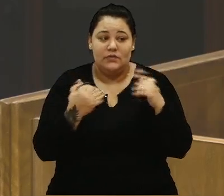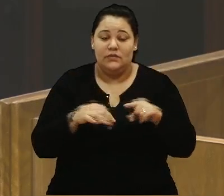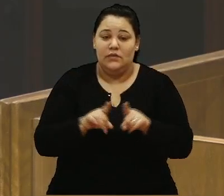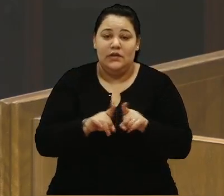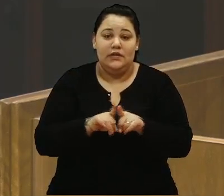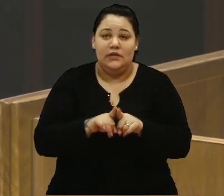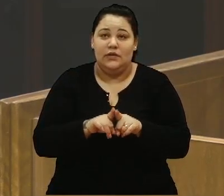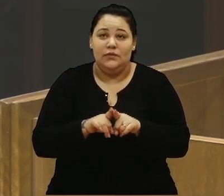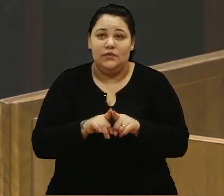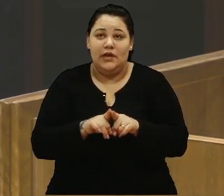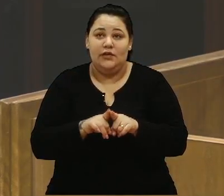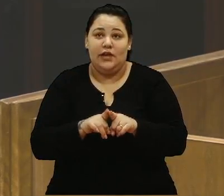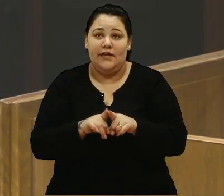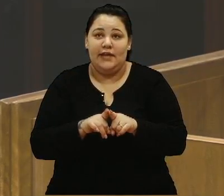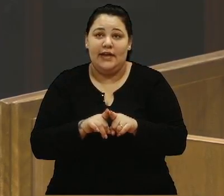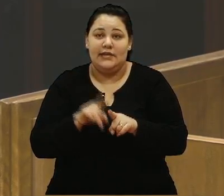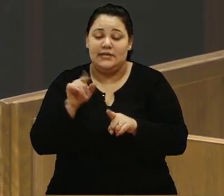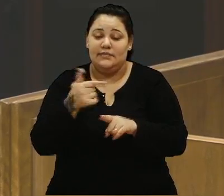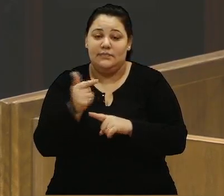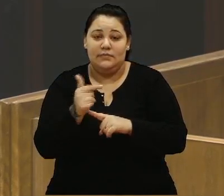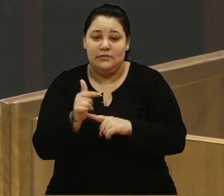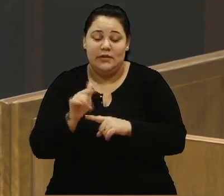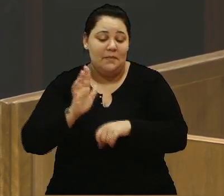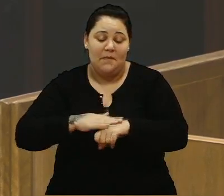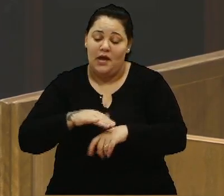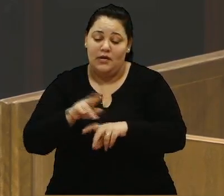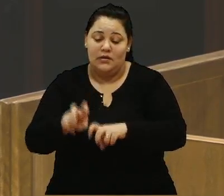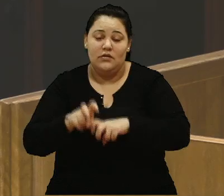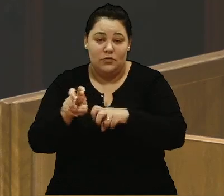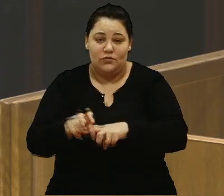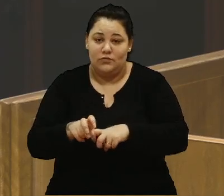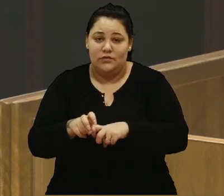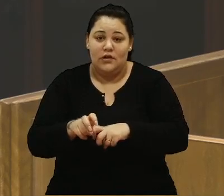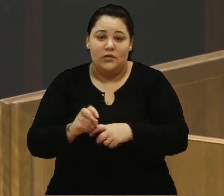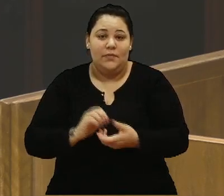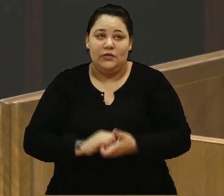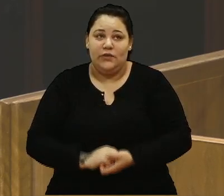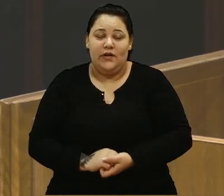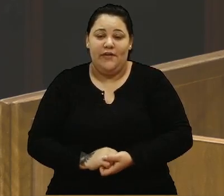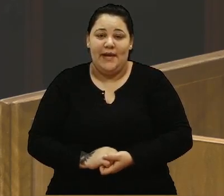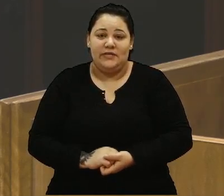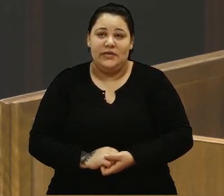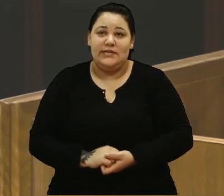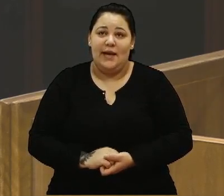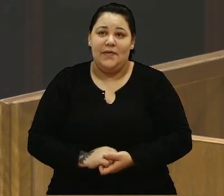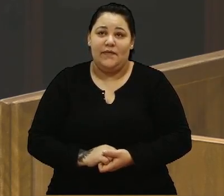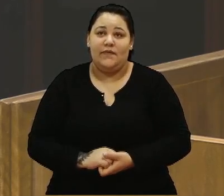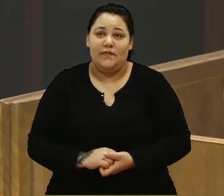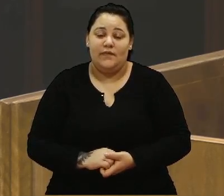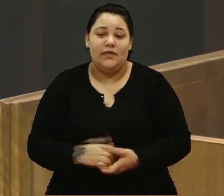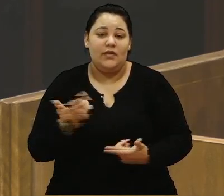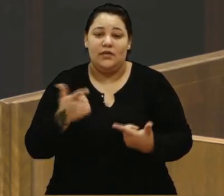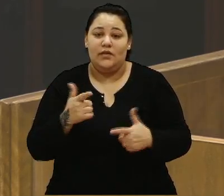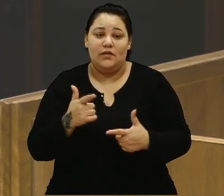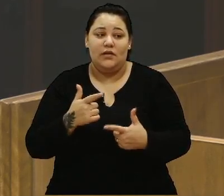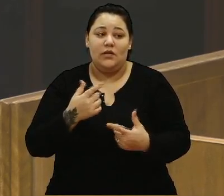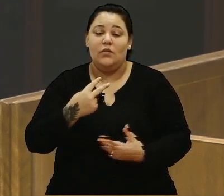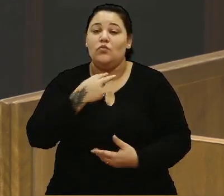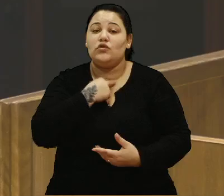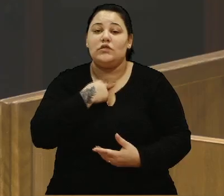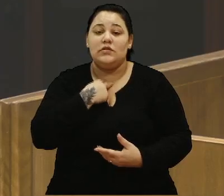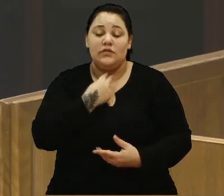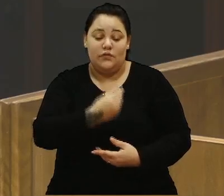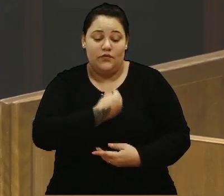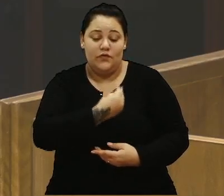que está agora, não haveremos mais agricultores, não haverá mais. Porque não tem porquê, não tem como sobreviver no interior dessa